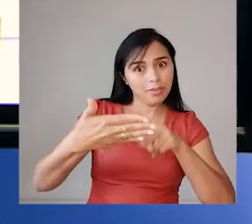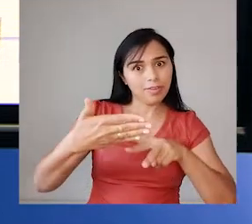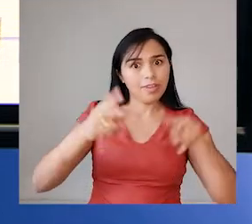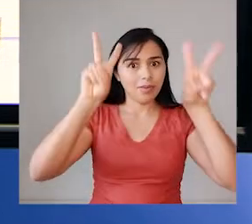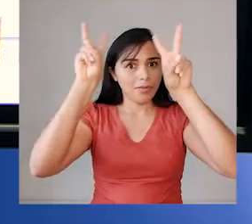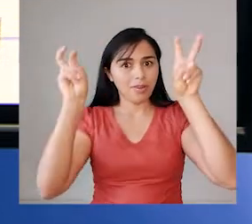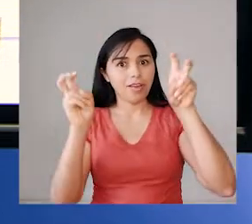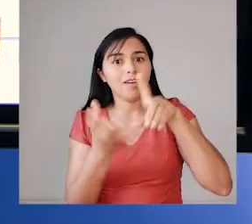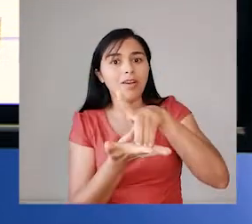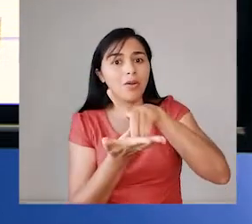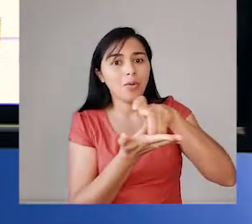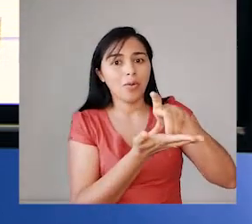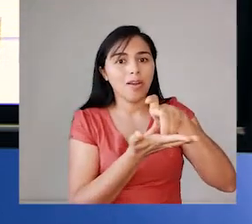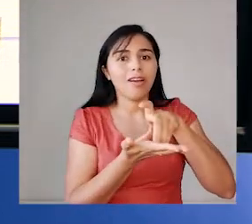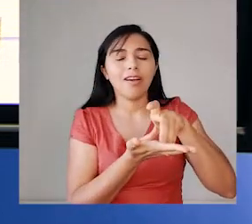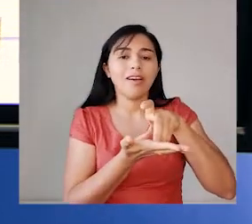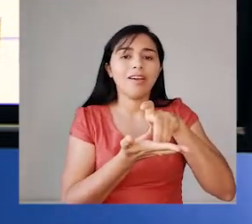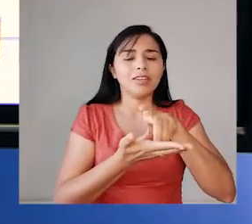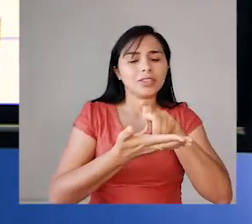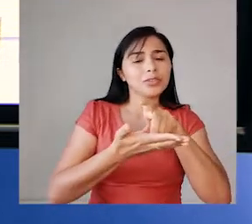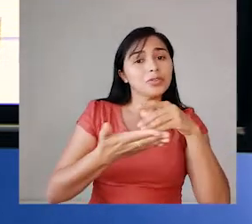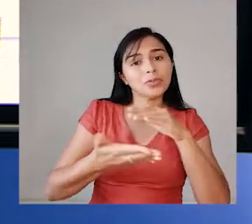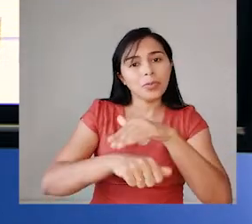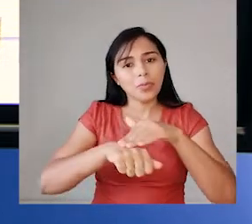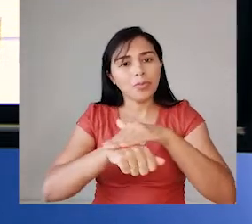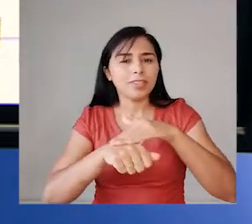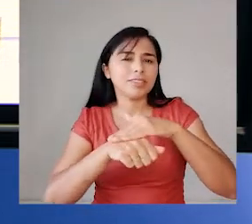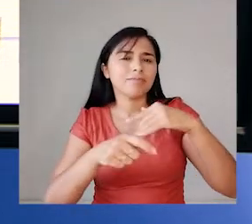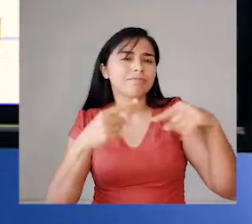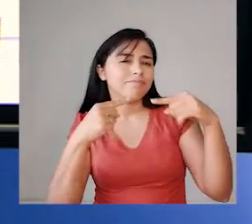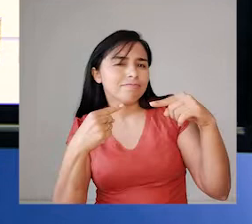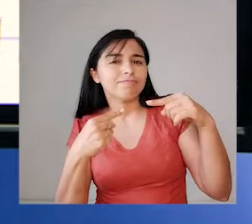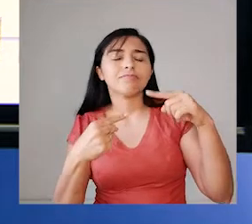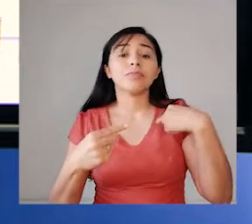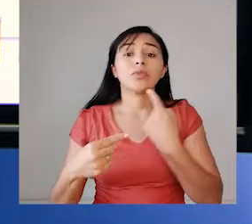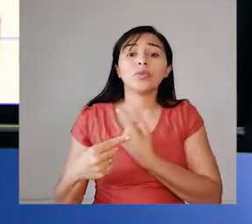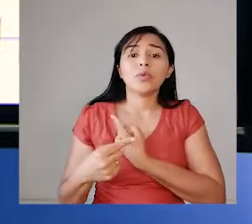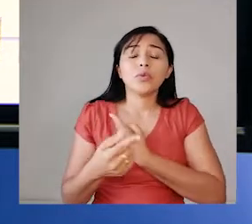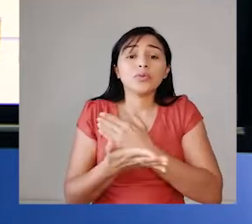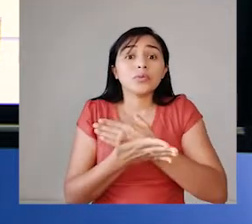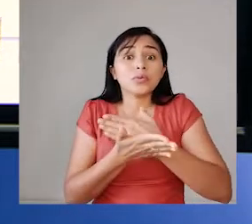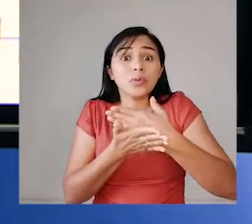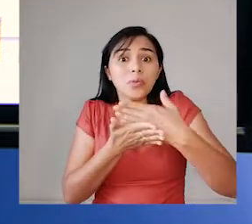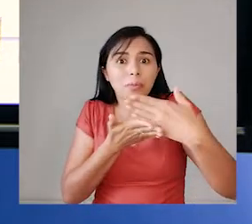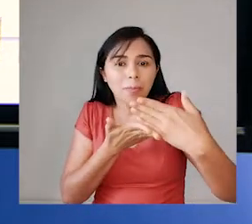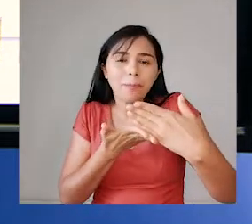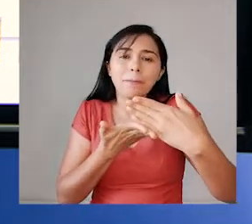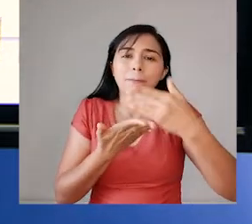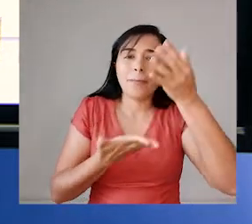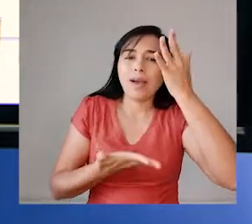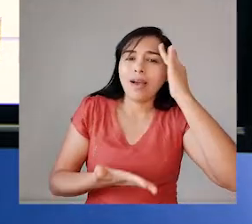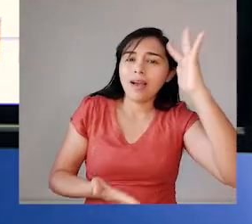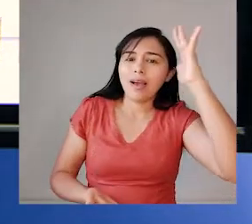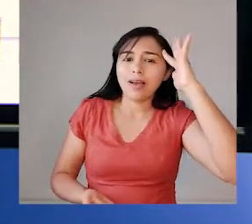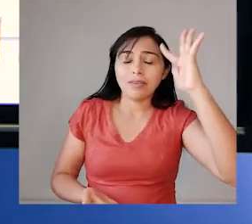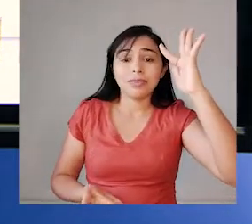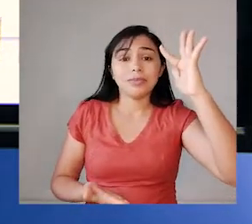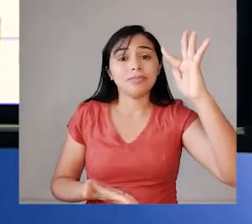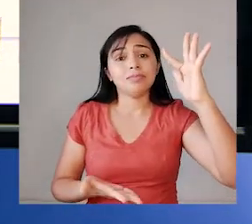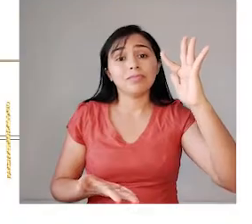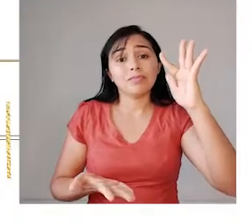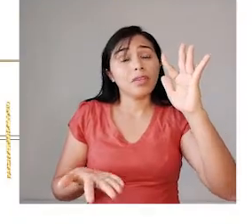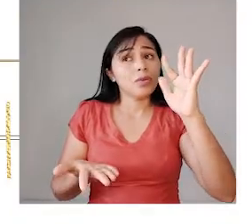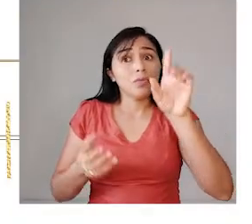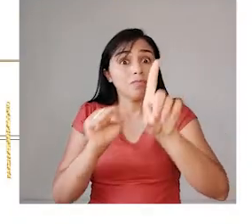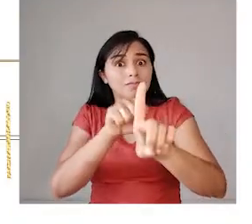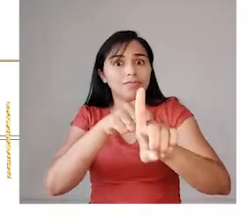começa a conversar sobre ele, a gente vai criando no nosso imaginário uma sociedade em que